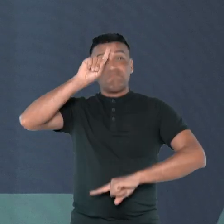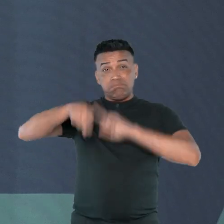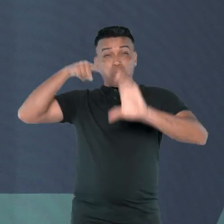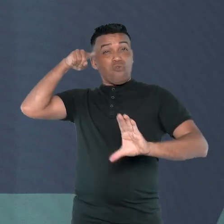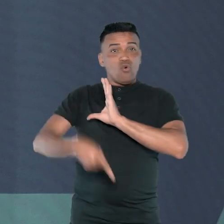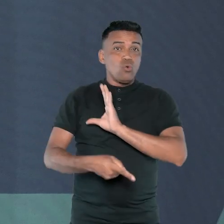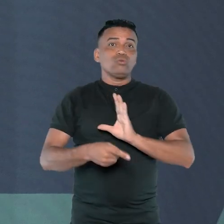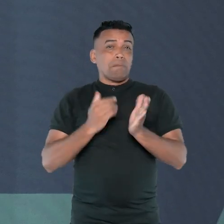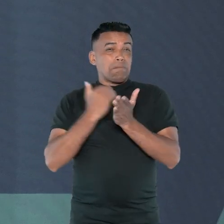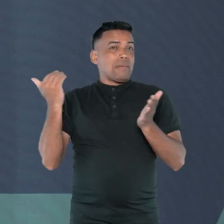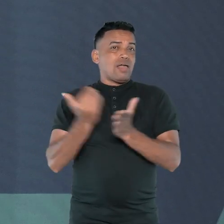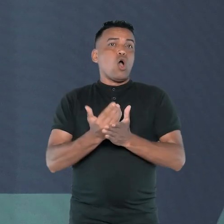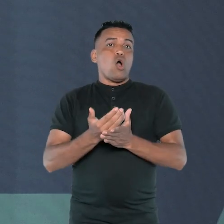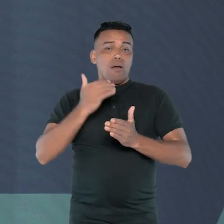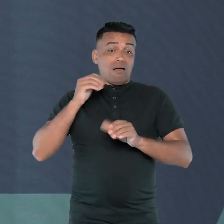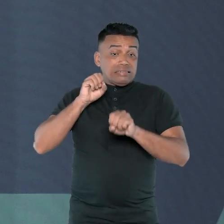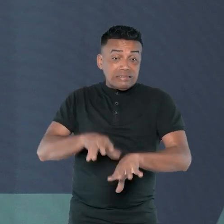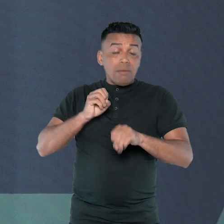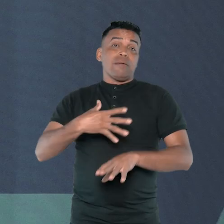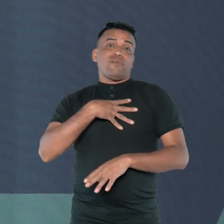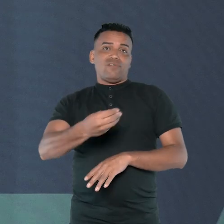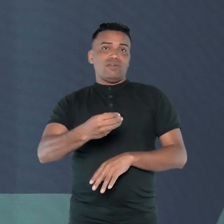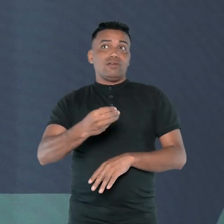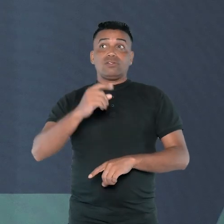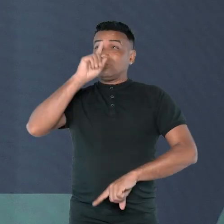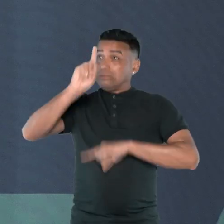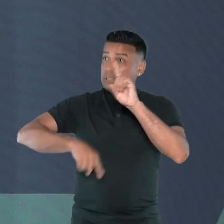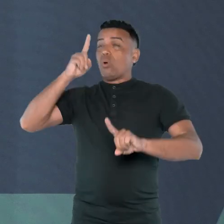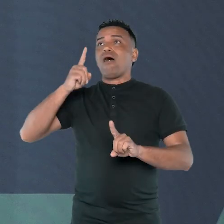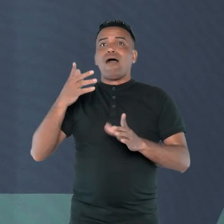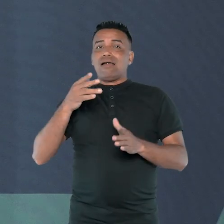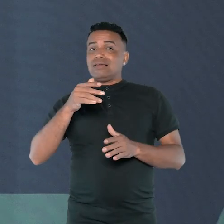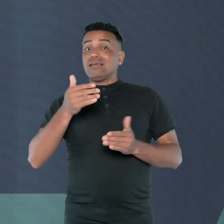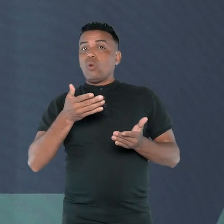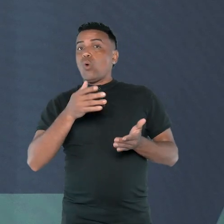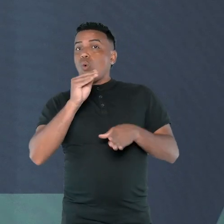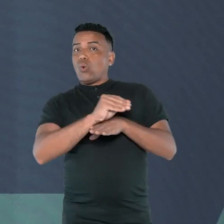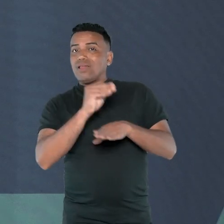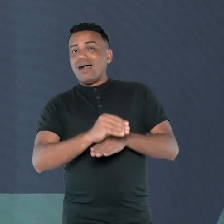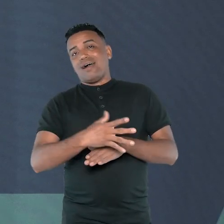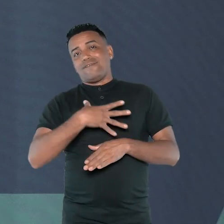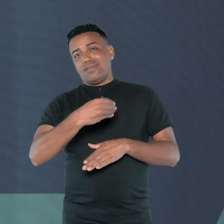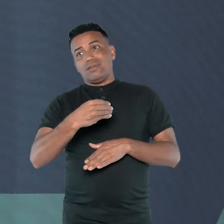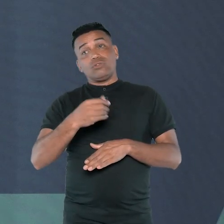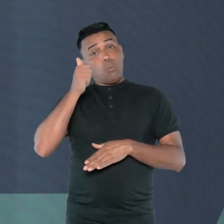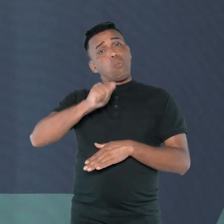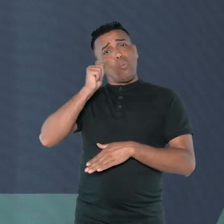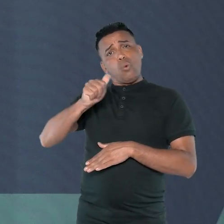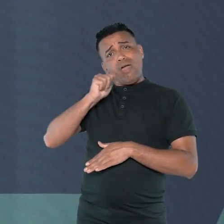Se permitindo extrapolar essa consideração, uma mulher deve ser o